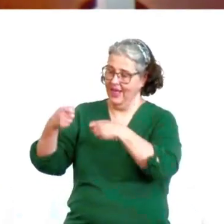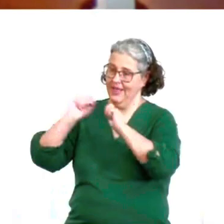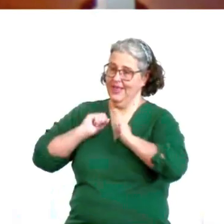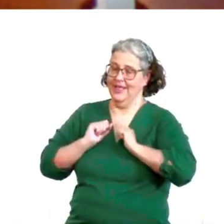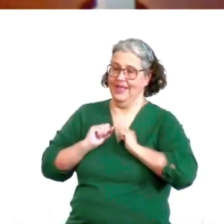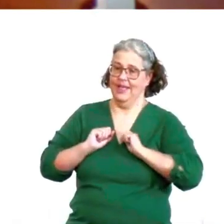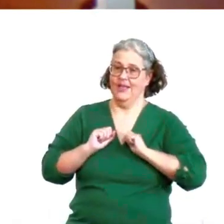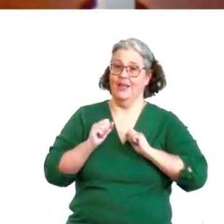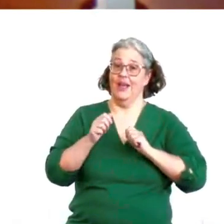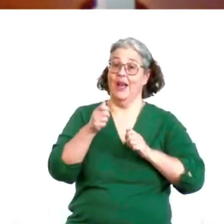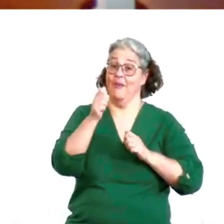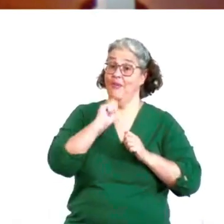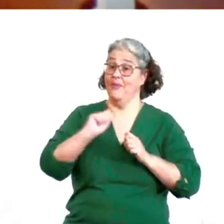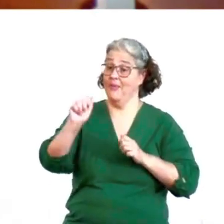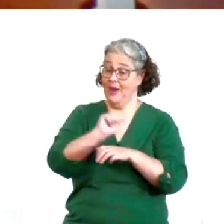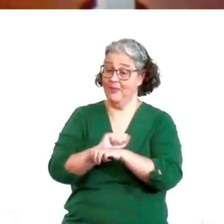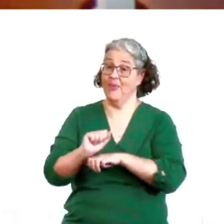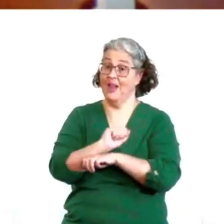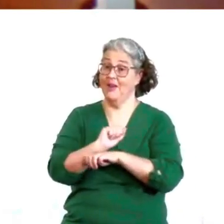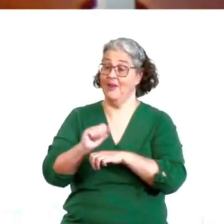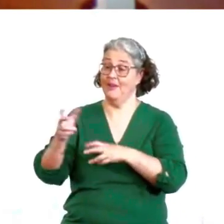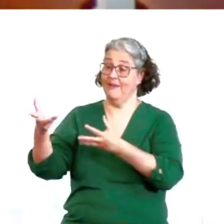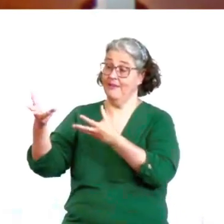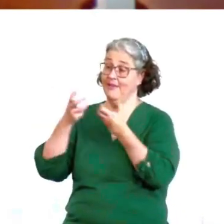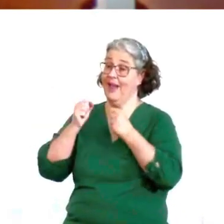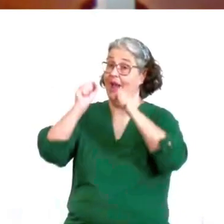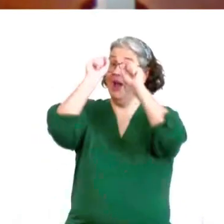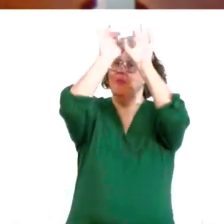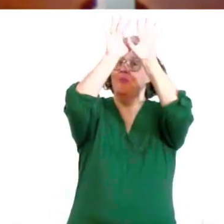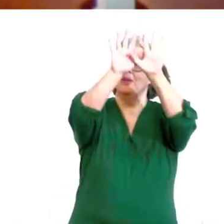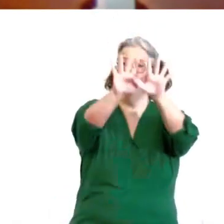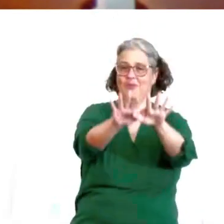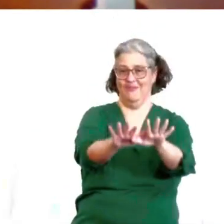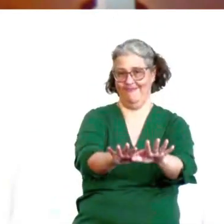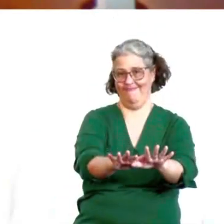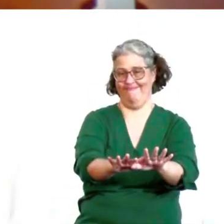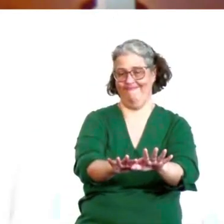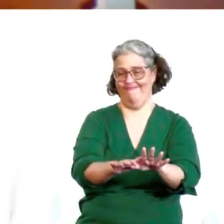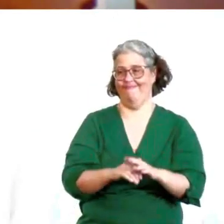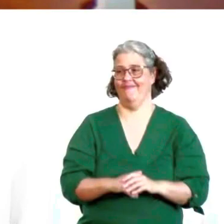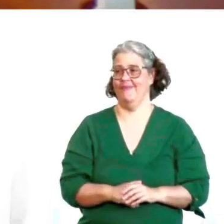Abraão vai ser portador de bênçãos.